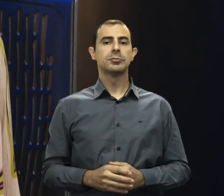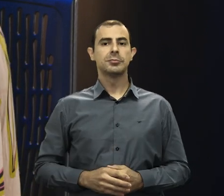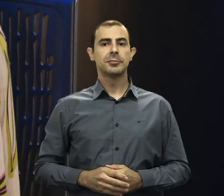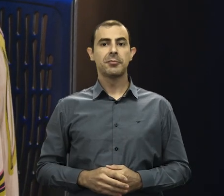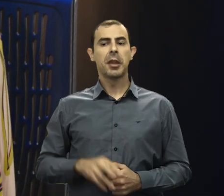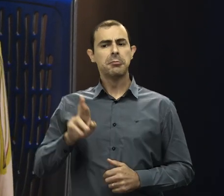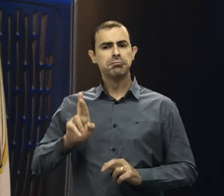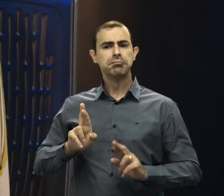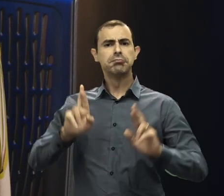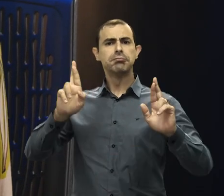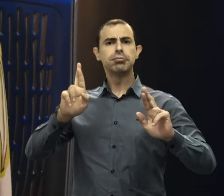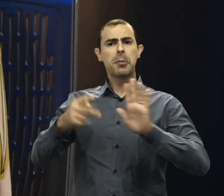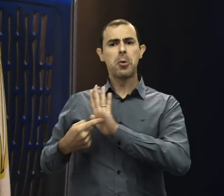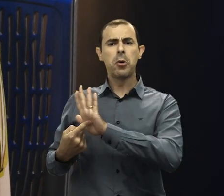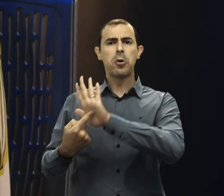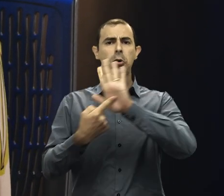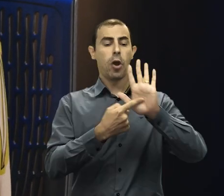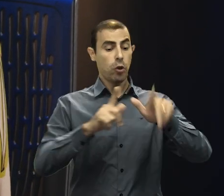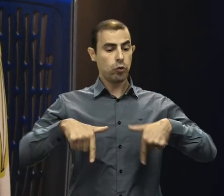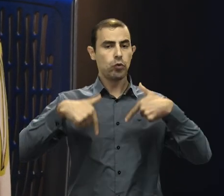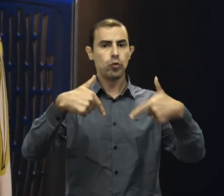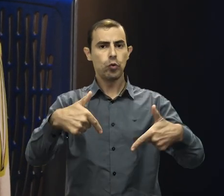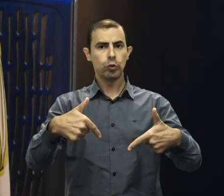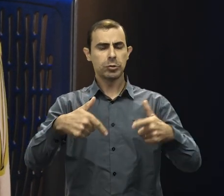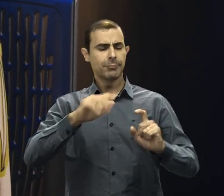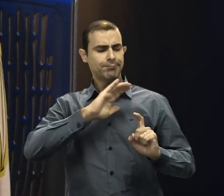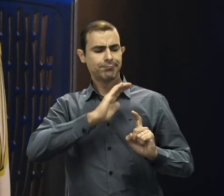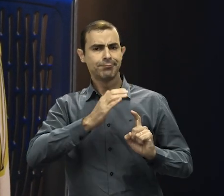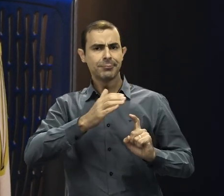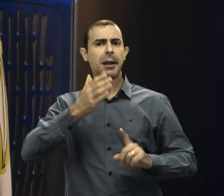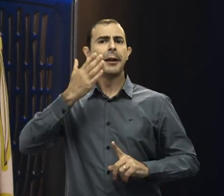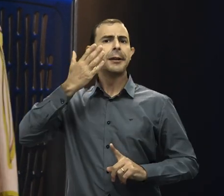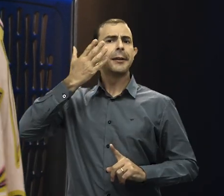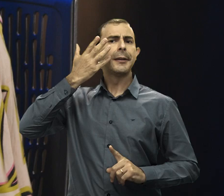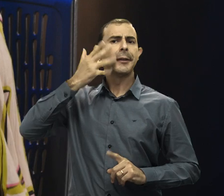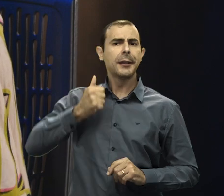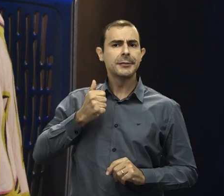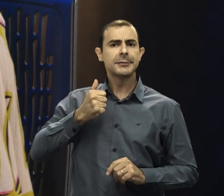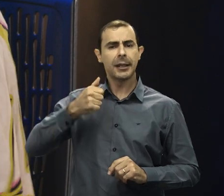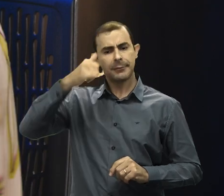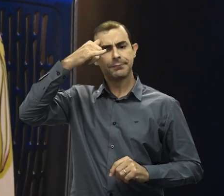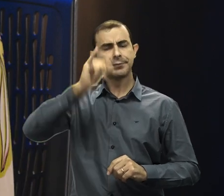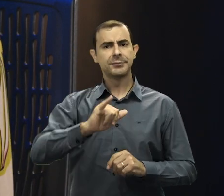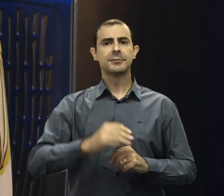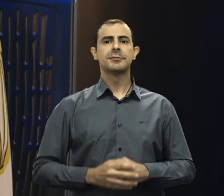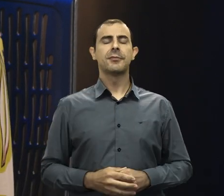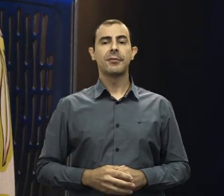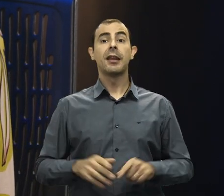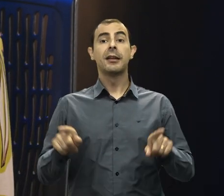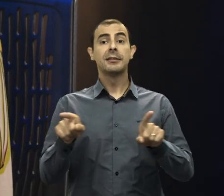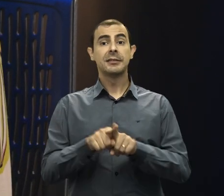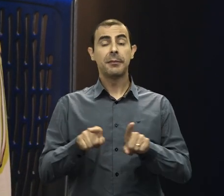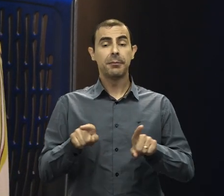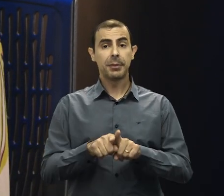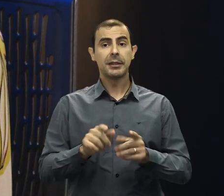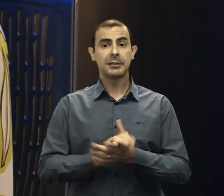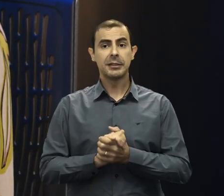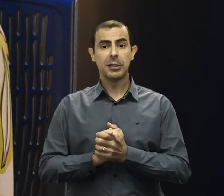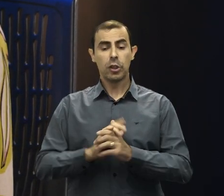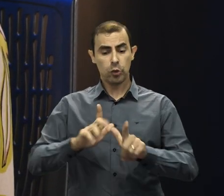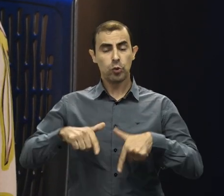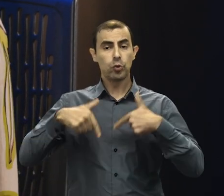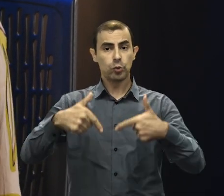colocando em destaque a luta contra a violência sexual infantil. Além da atuação política, ele também tem história